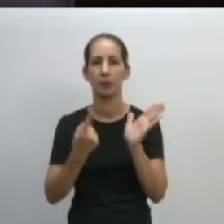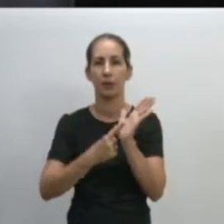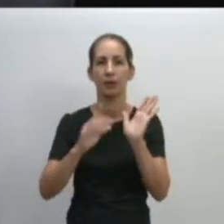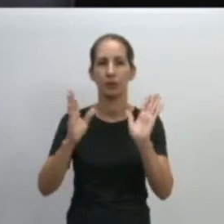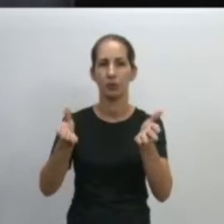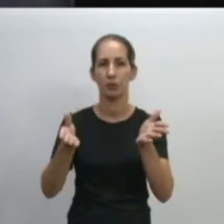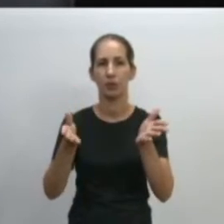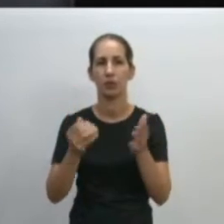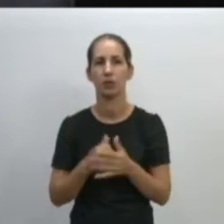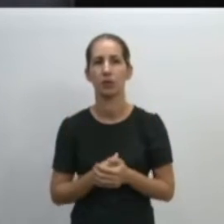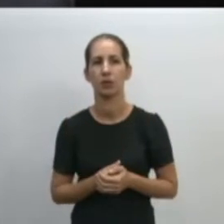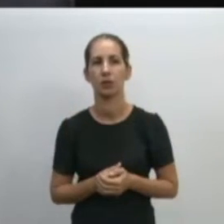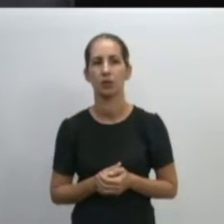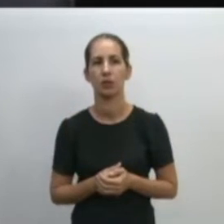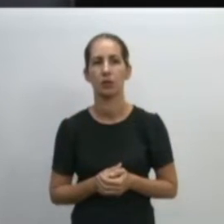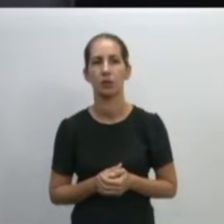marcada.